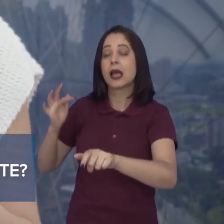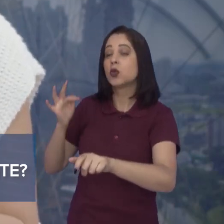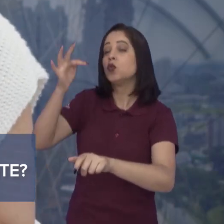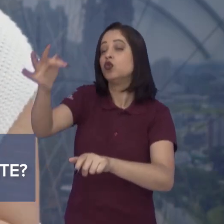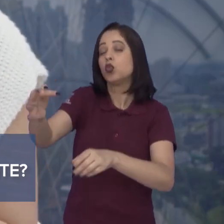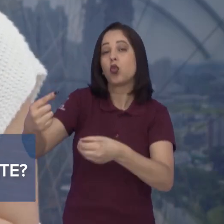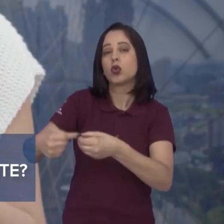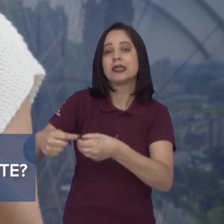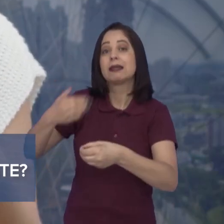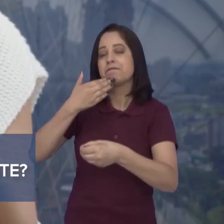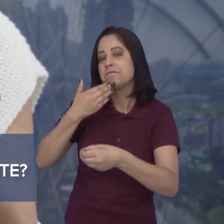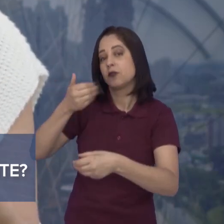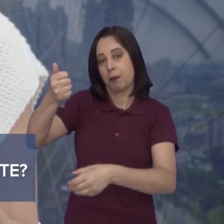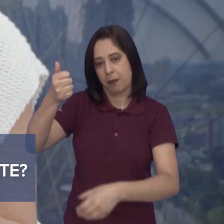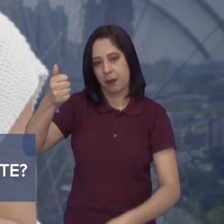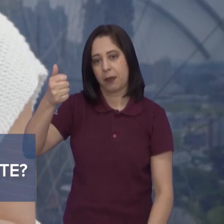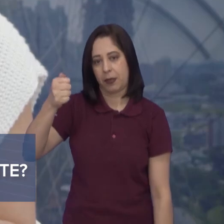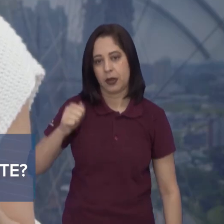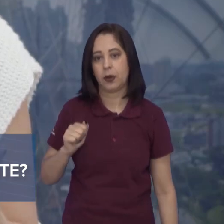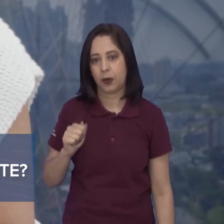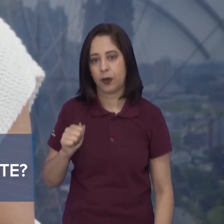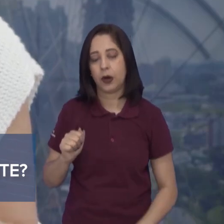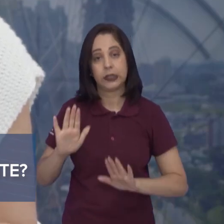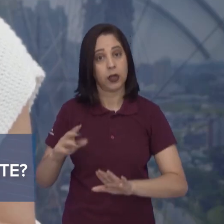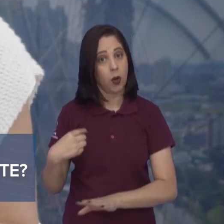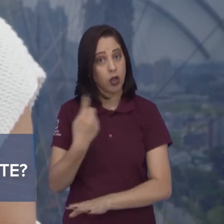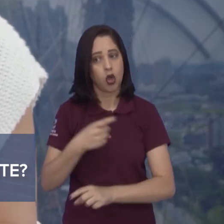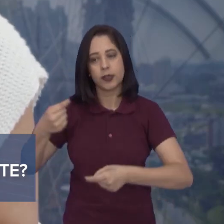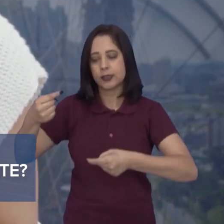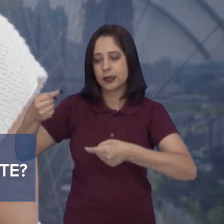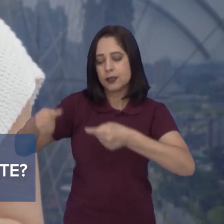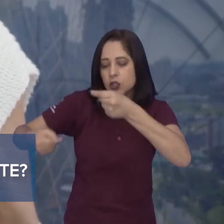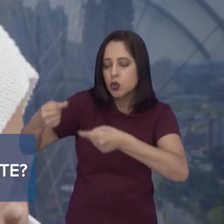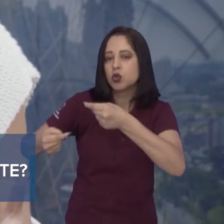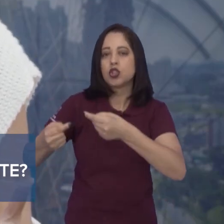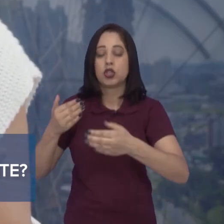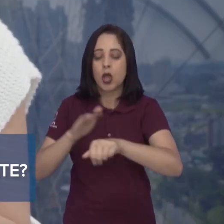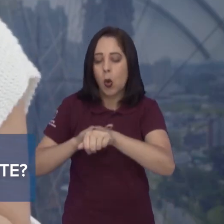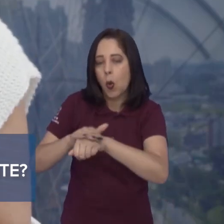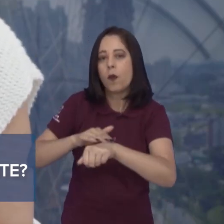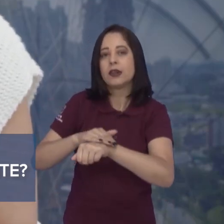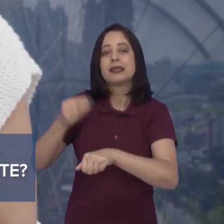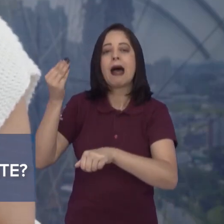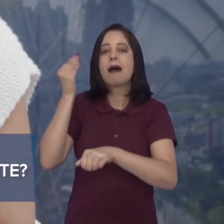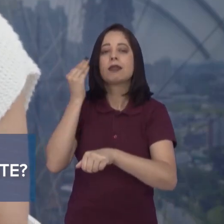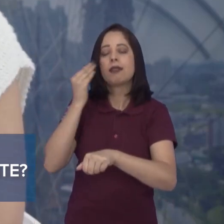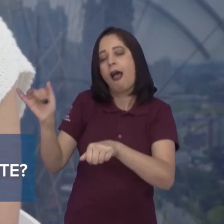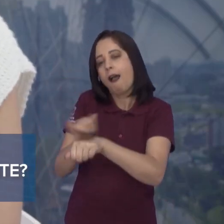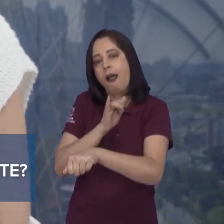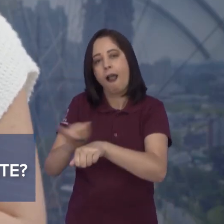melhor e a partir disso a gente discutir e criar possibilidades de controle para a cidade com um